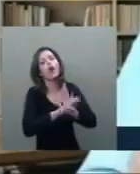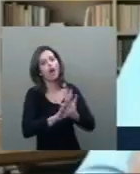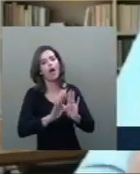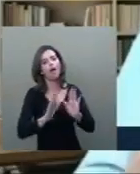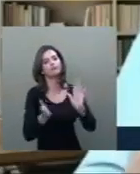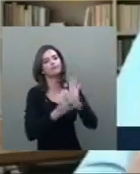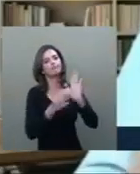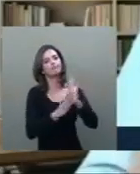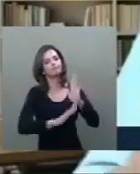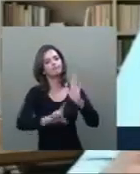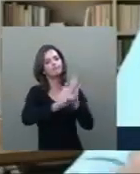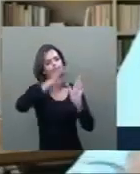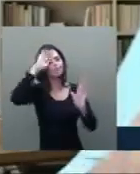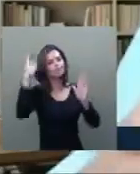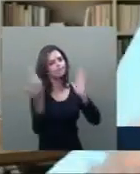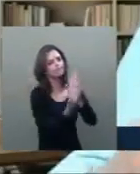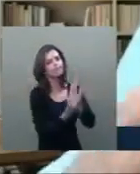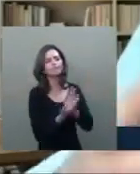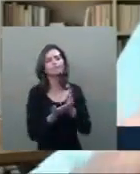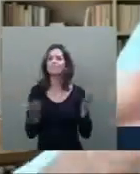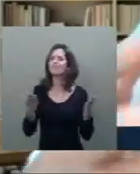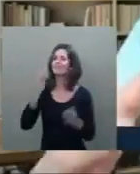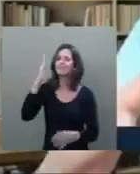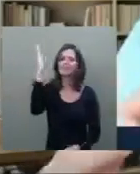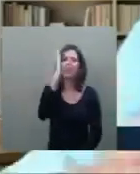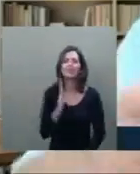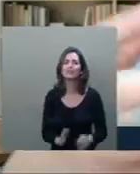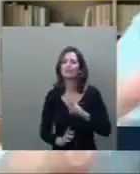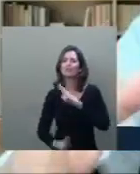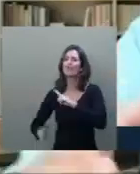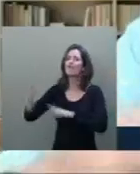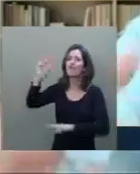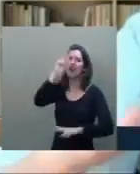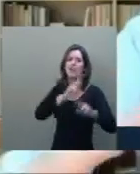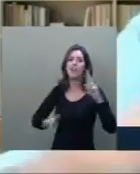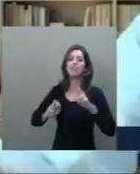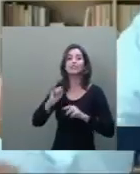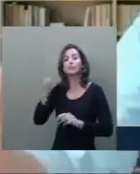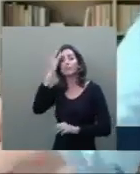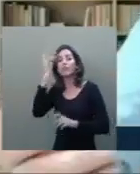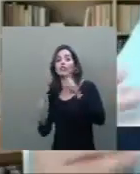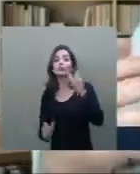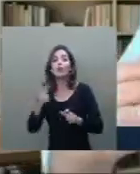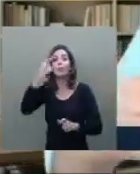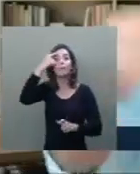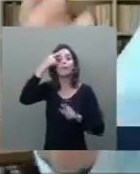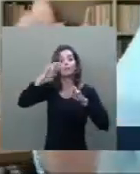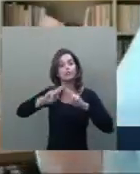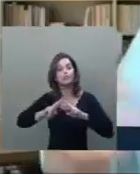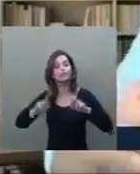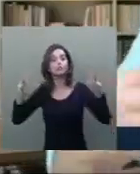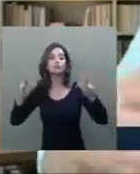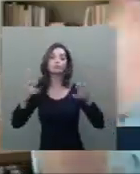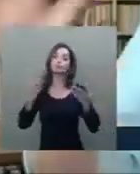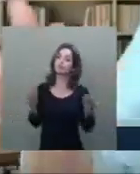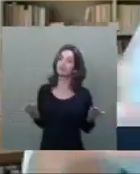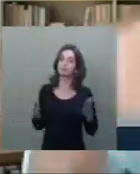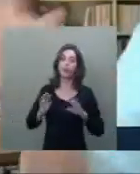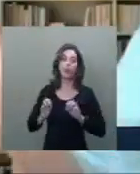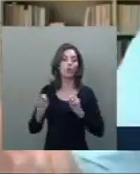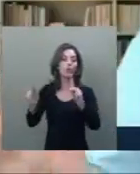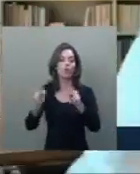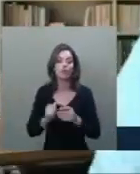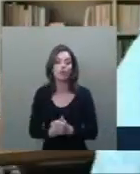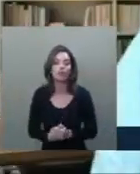né? Por que tratar aqueles que pensam diferente ou votam diferente como se fosse um analfabeto, como dizem, como